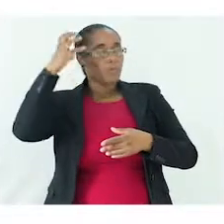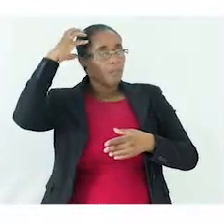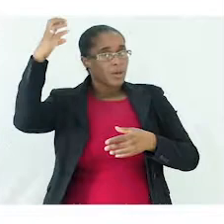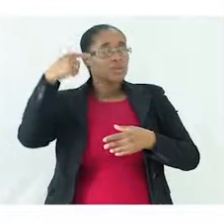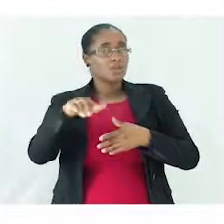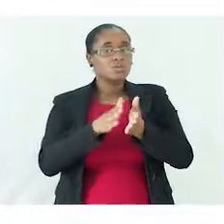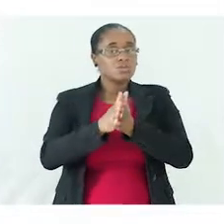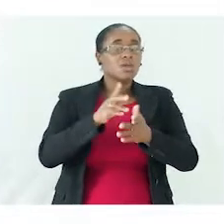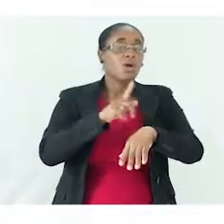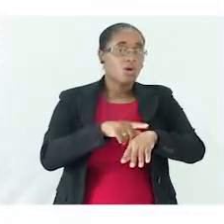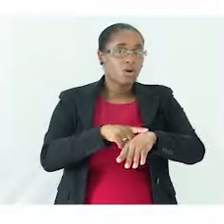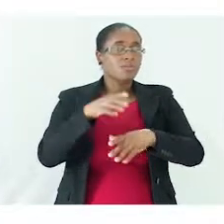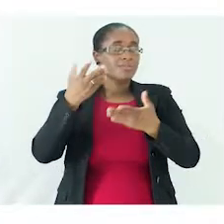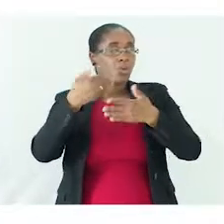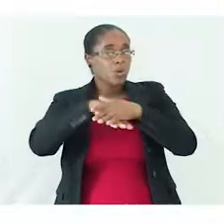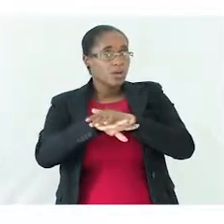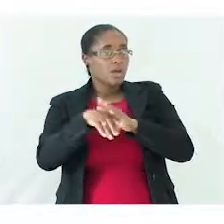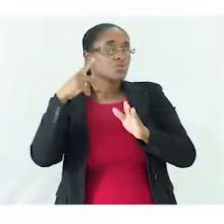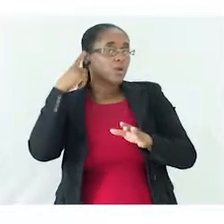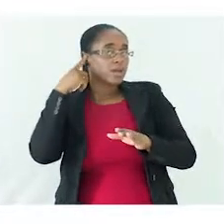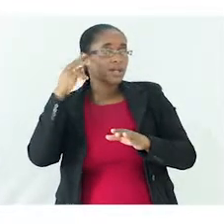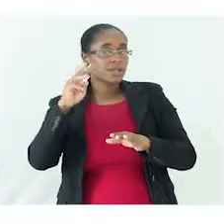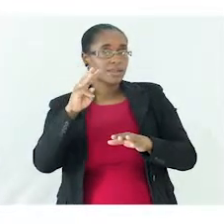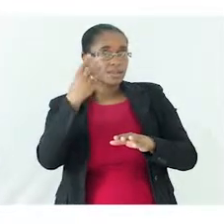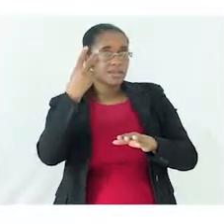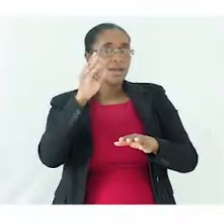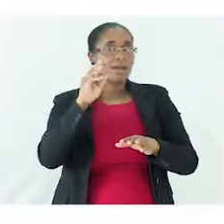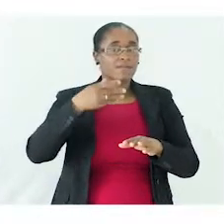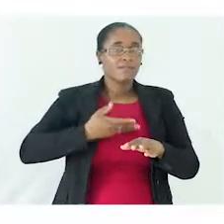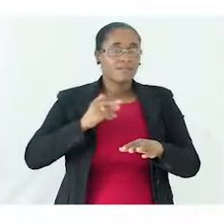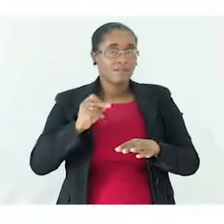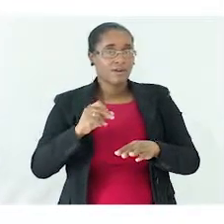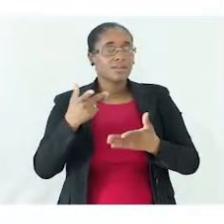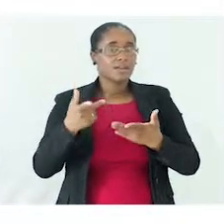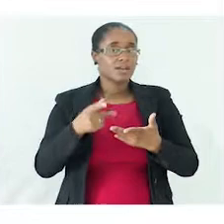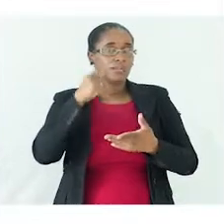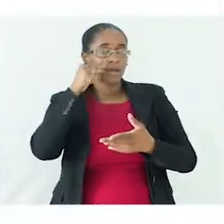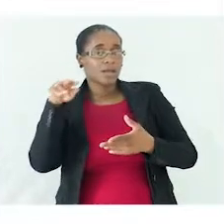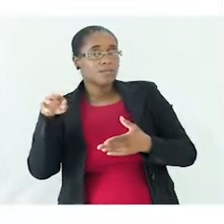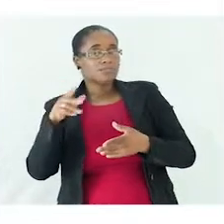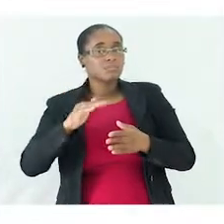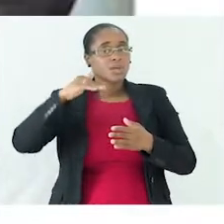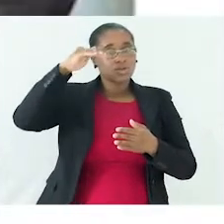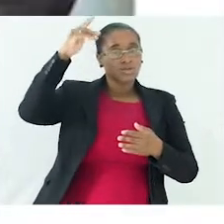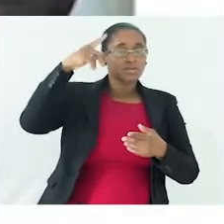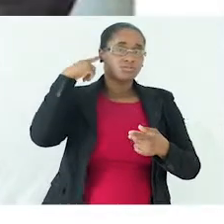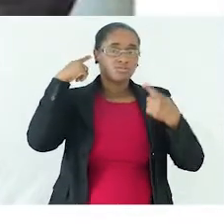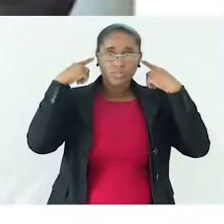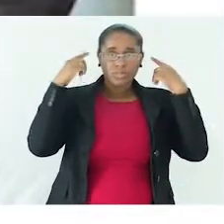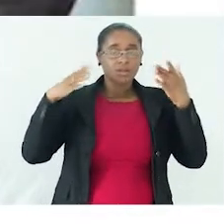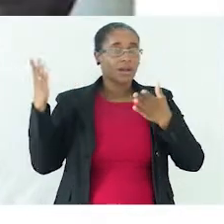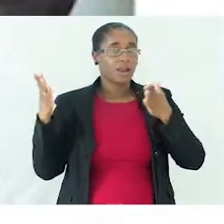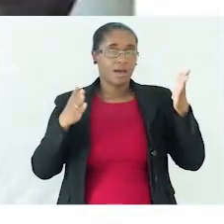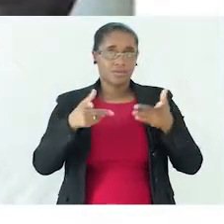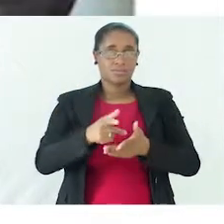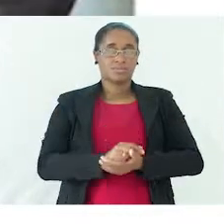orelhas que a terceira fada fadou para que lhe crescessem de cada lado.